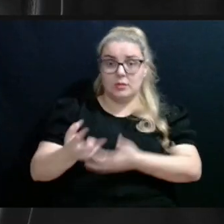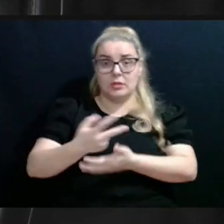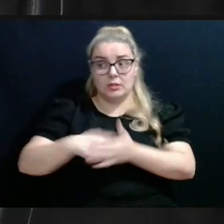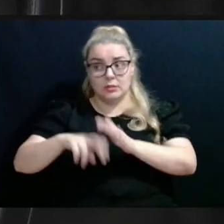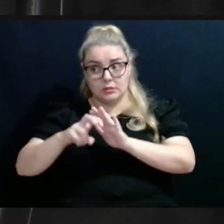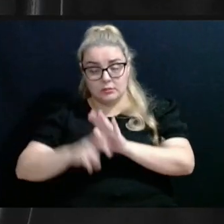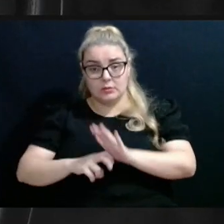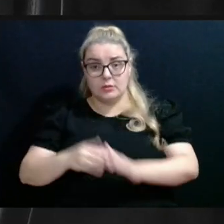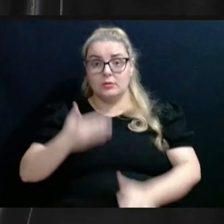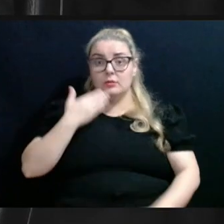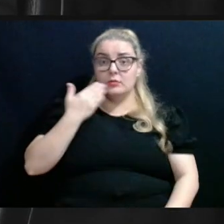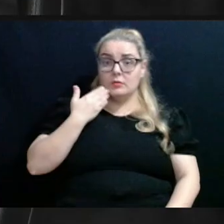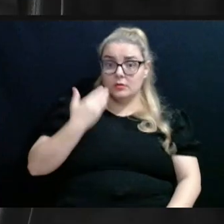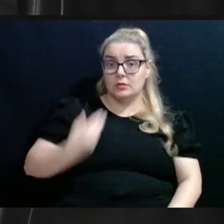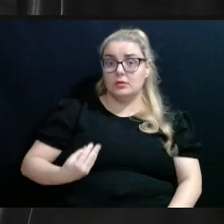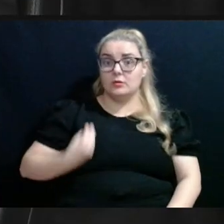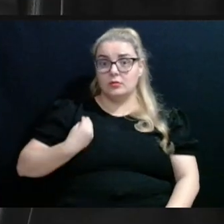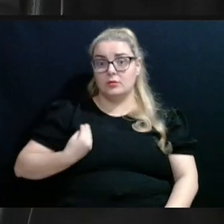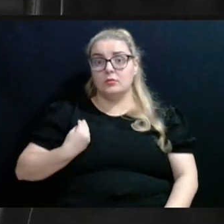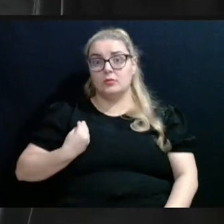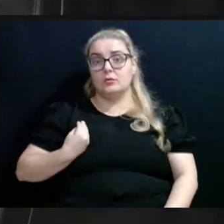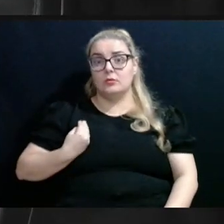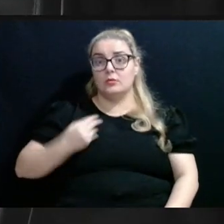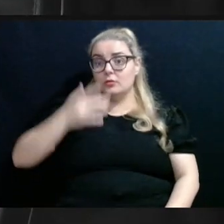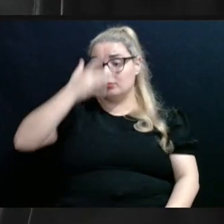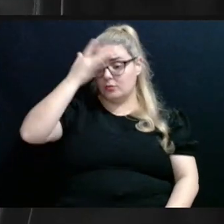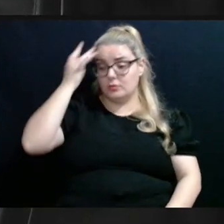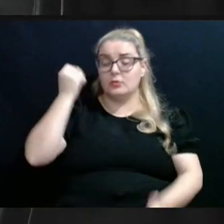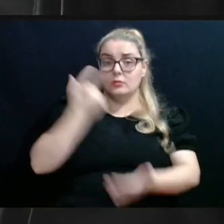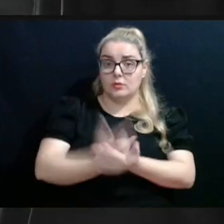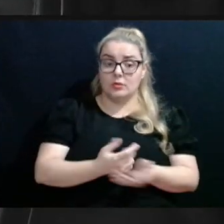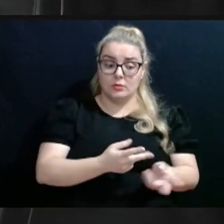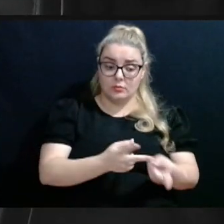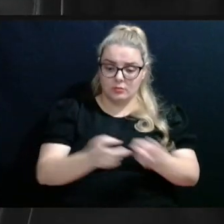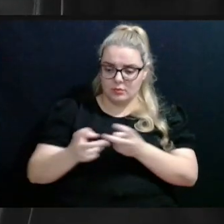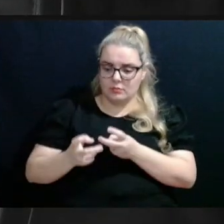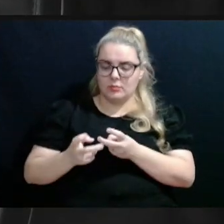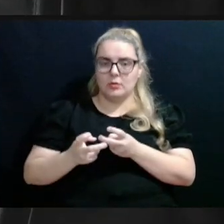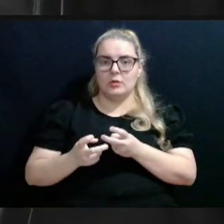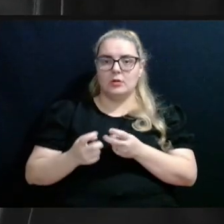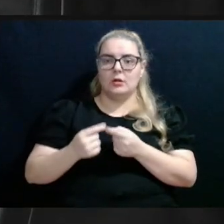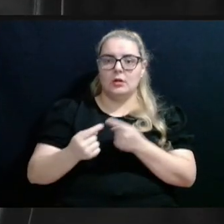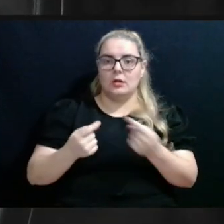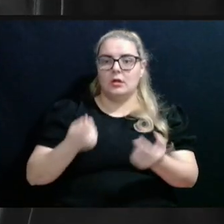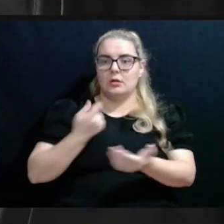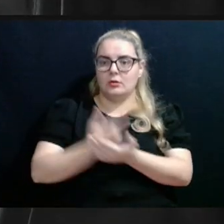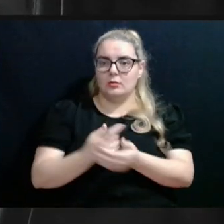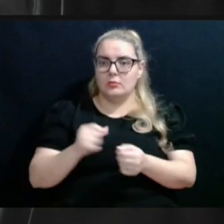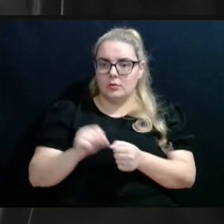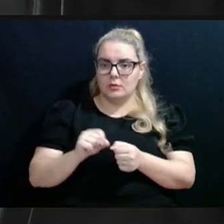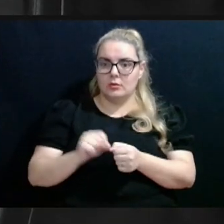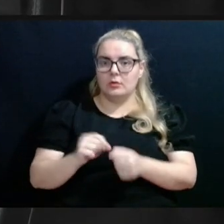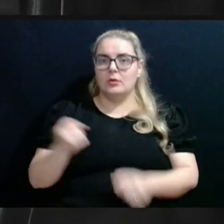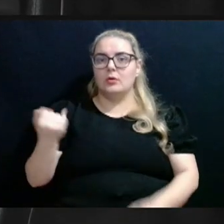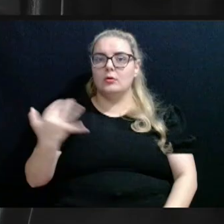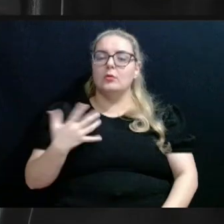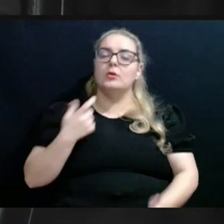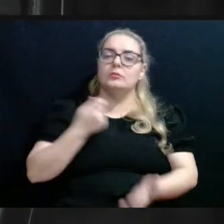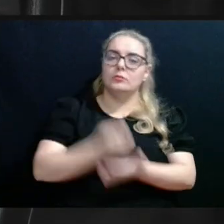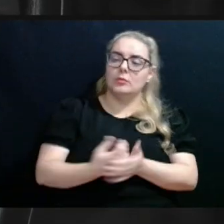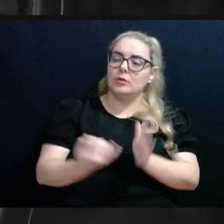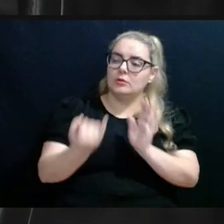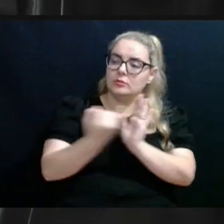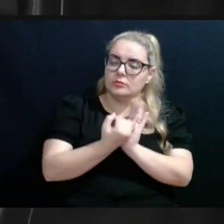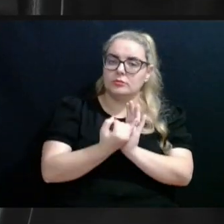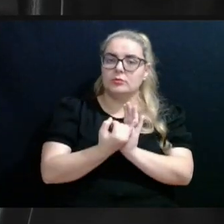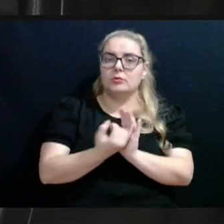facilitar a vida do consumidor, que ele vai enxergar a cada compra que ele faz, quanto ele está pagando de imposto, para onde vai